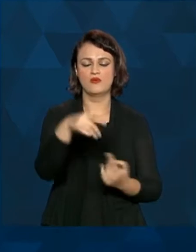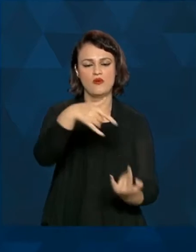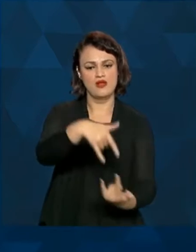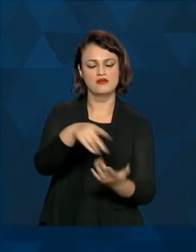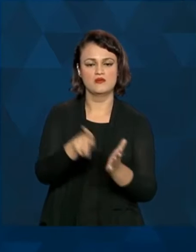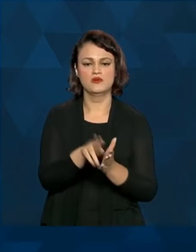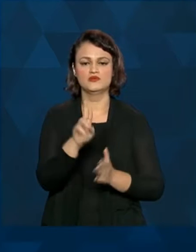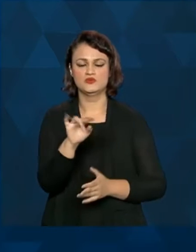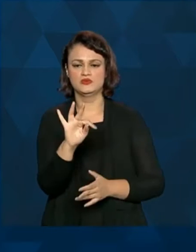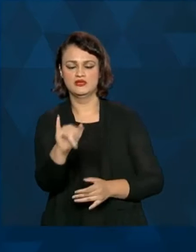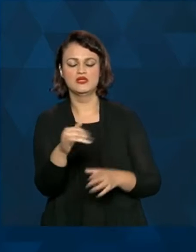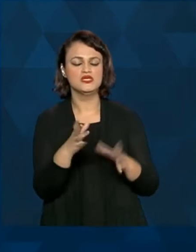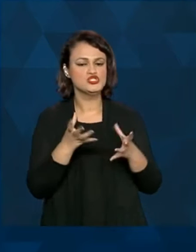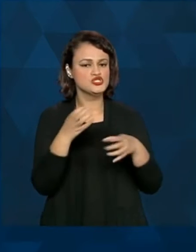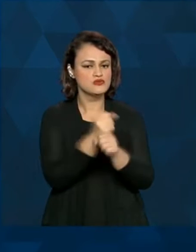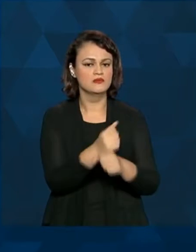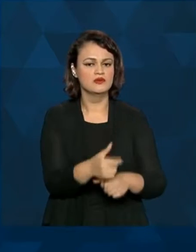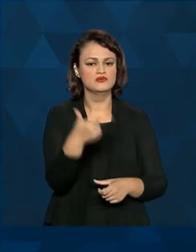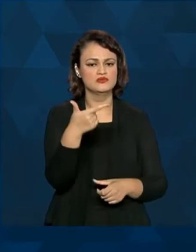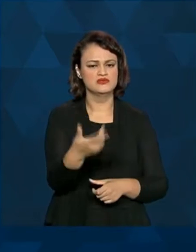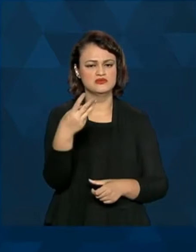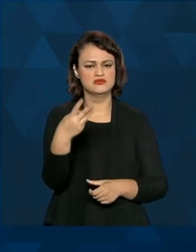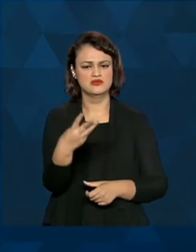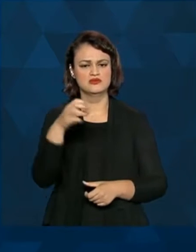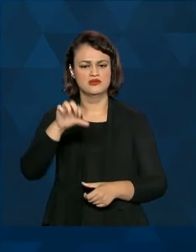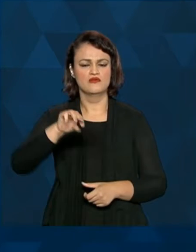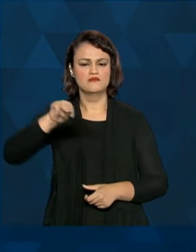totalizando um repasse de 39,7 milhões de reais.